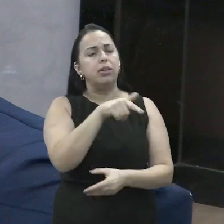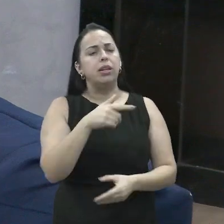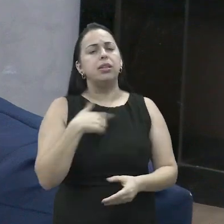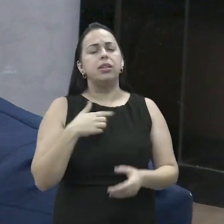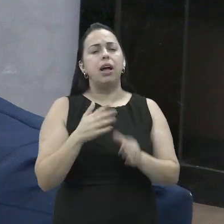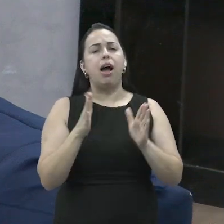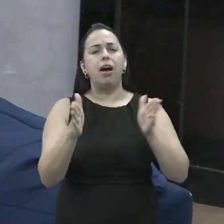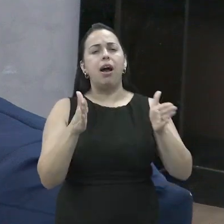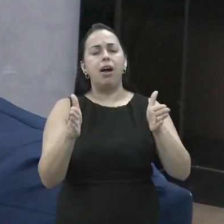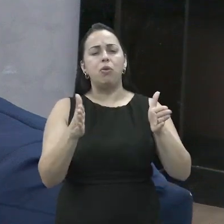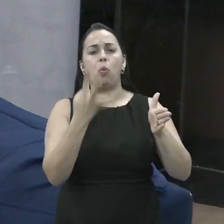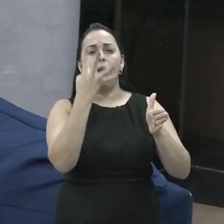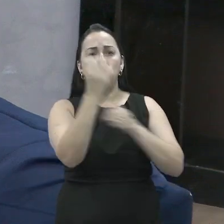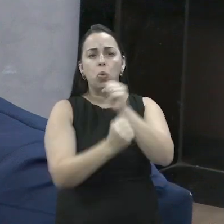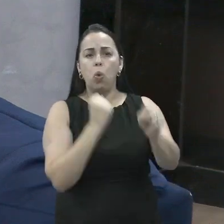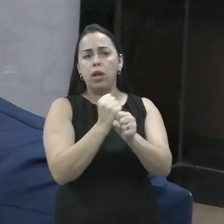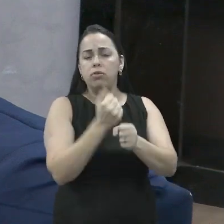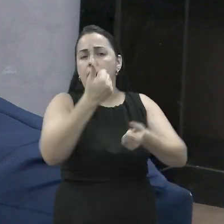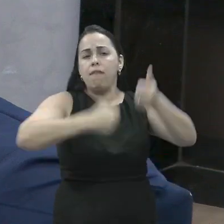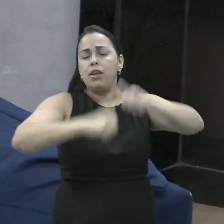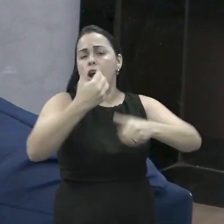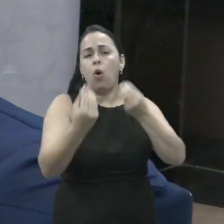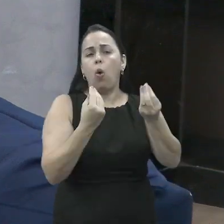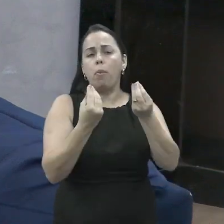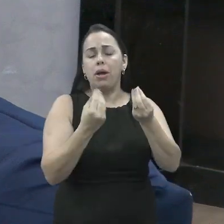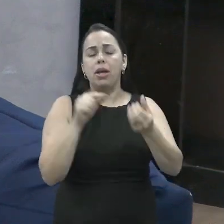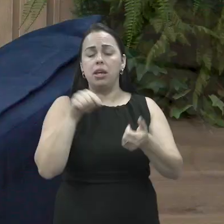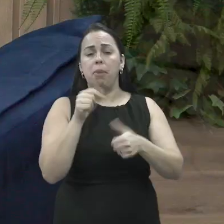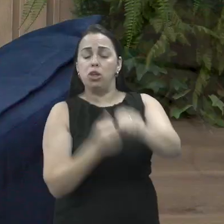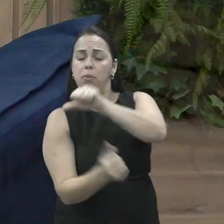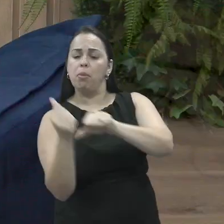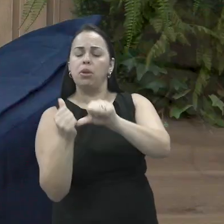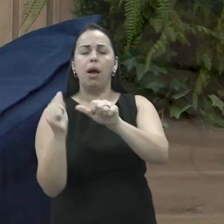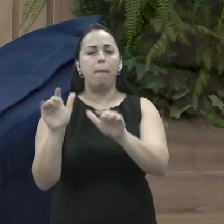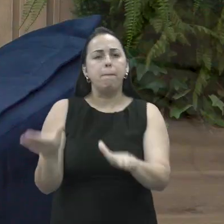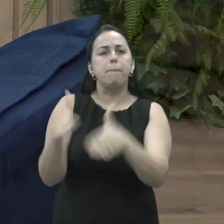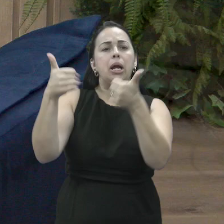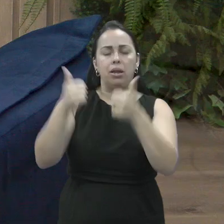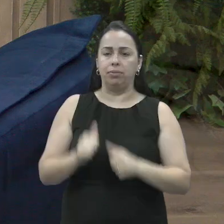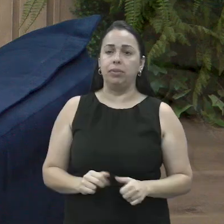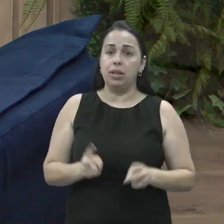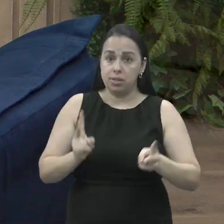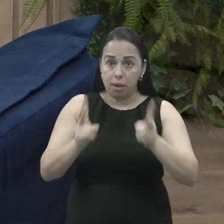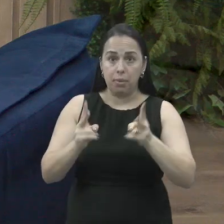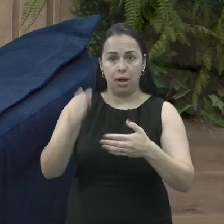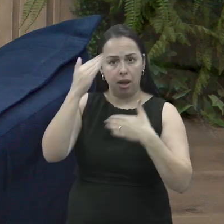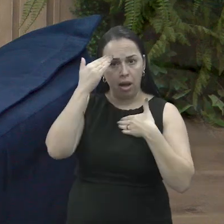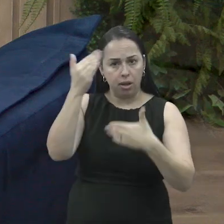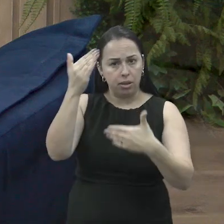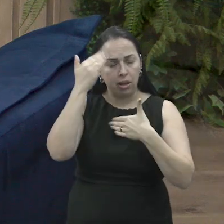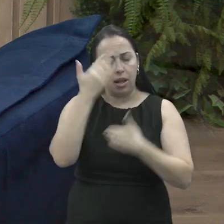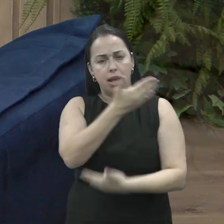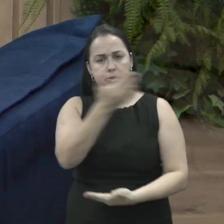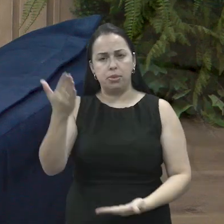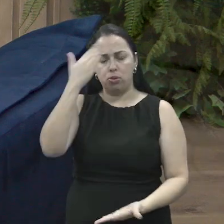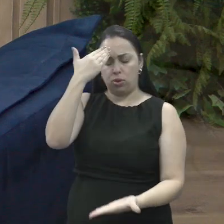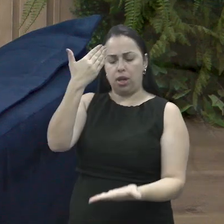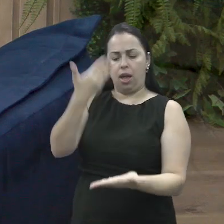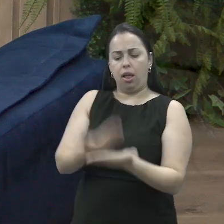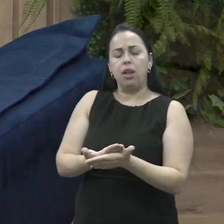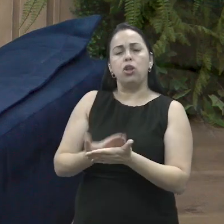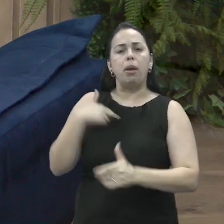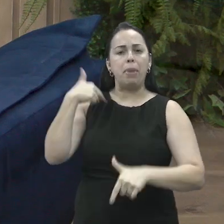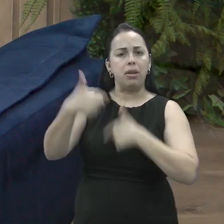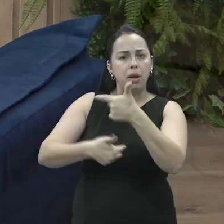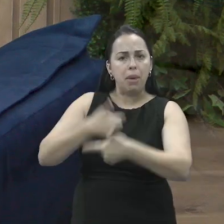Como avalia essa atuação nesses últimos 4 anos e o que pode ser melhorado? Primeiro a gente sempre agradece muito, a todos